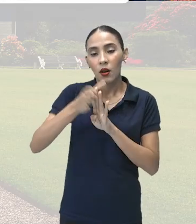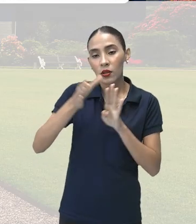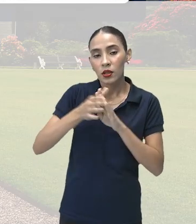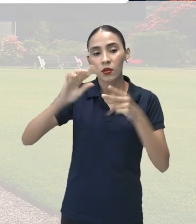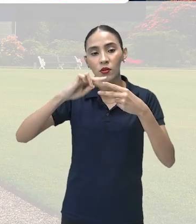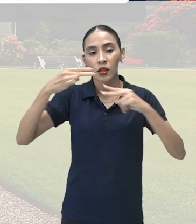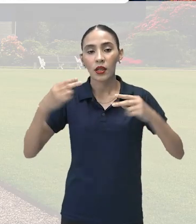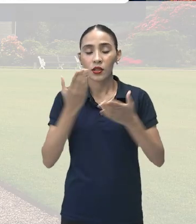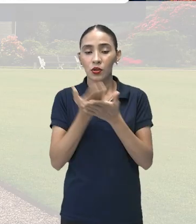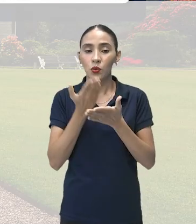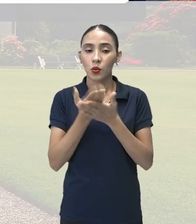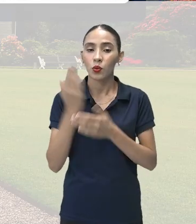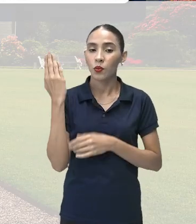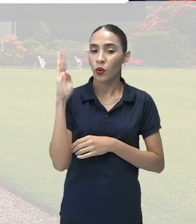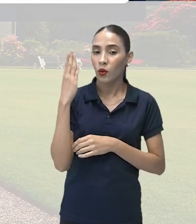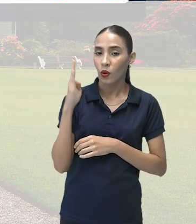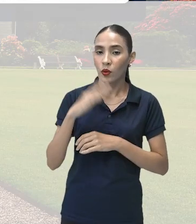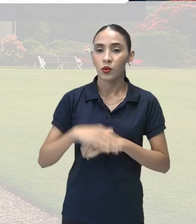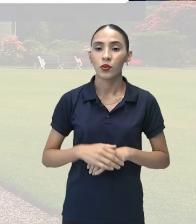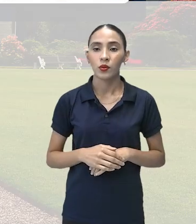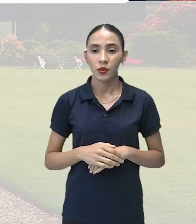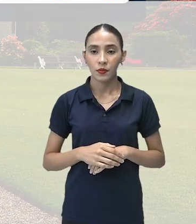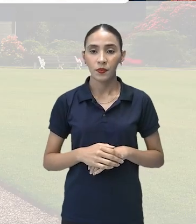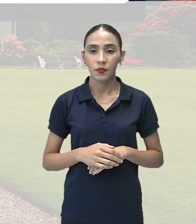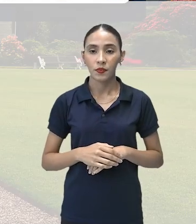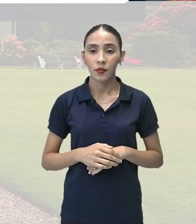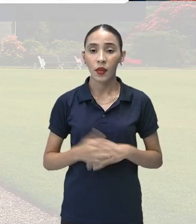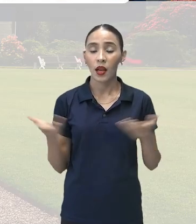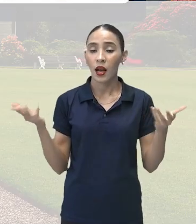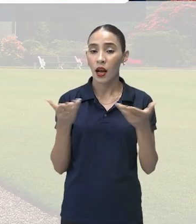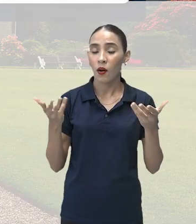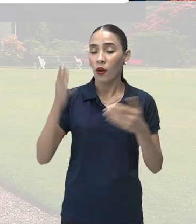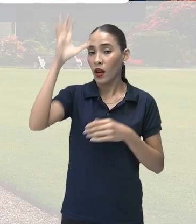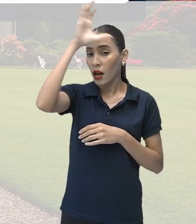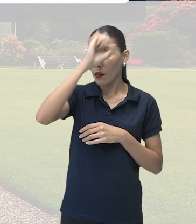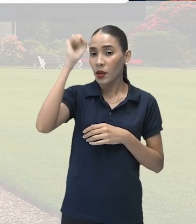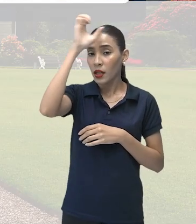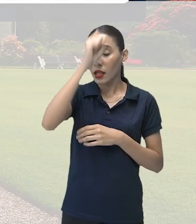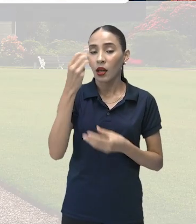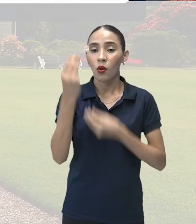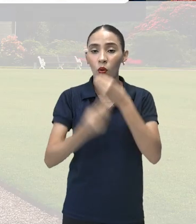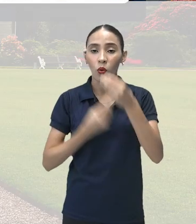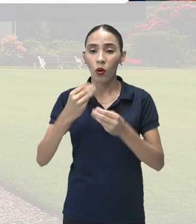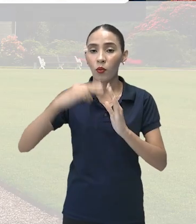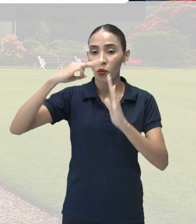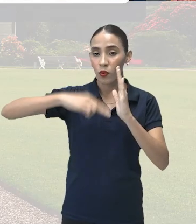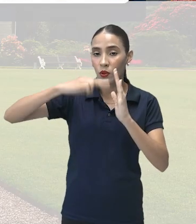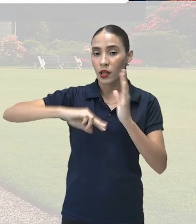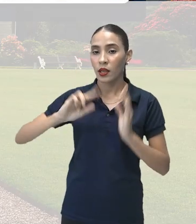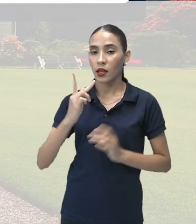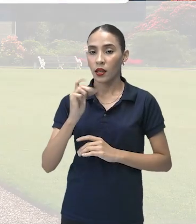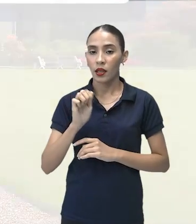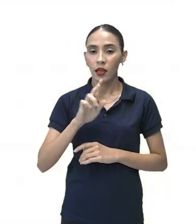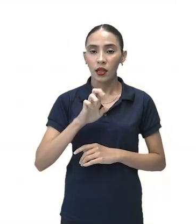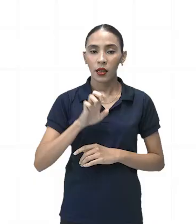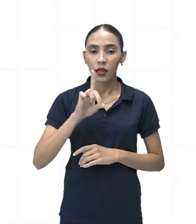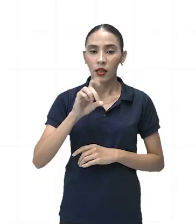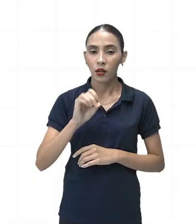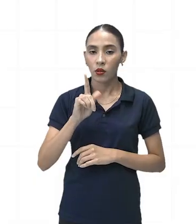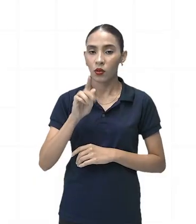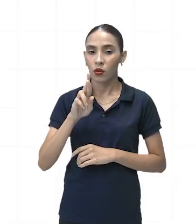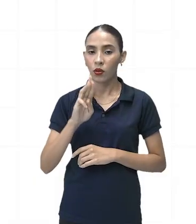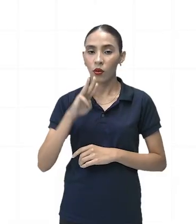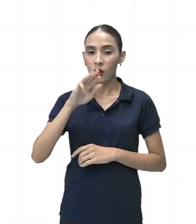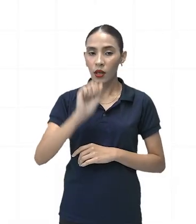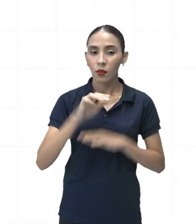aconselhamento genético e estudos biológicos. Vamos aprender como ler um heredograma,